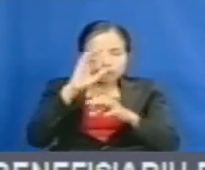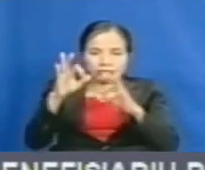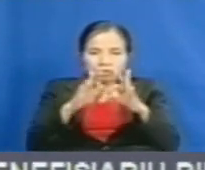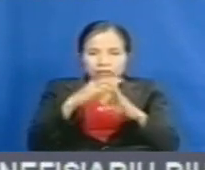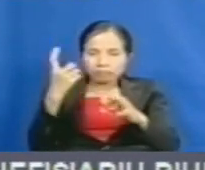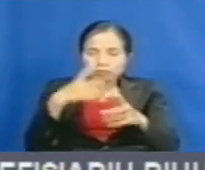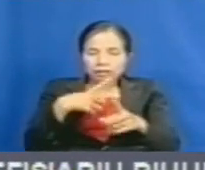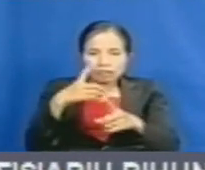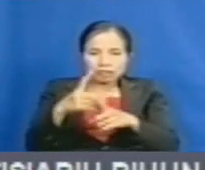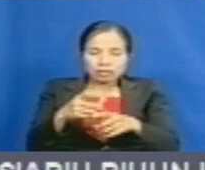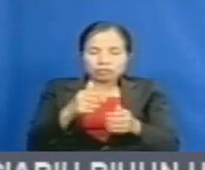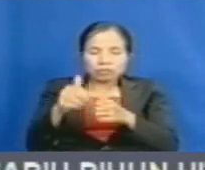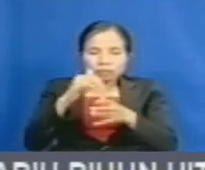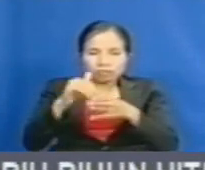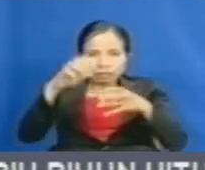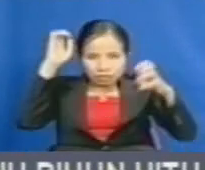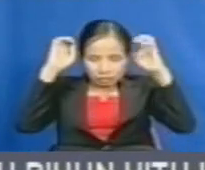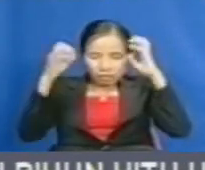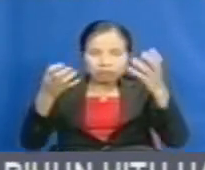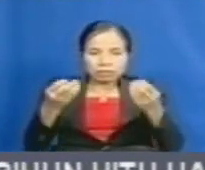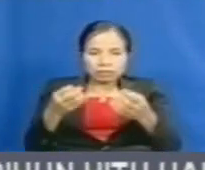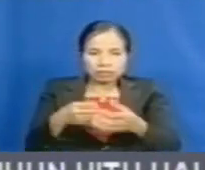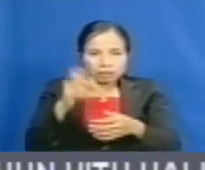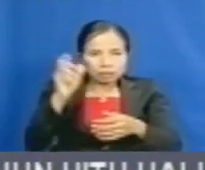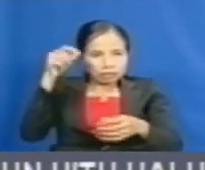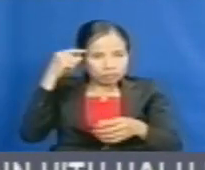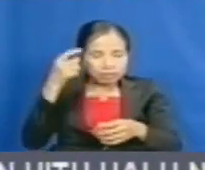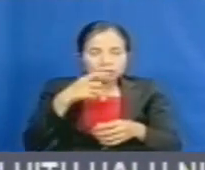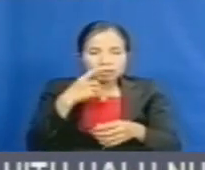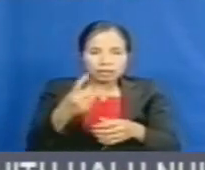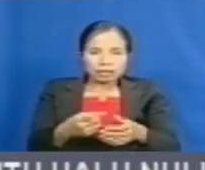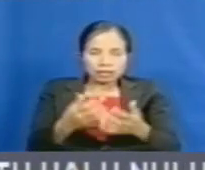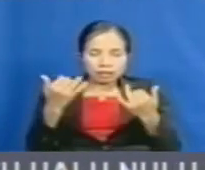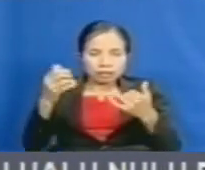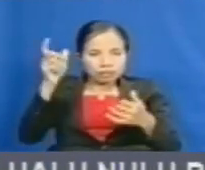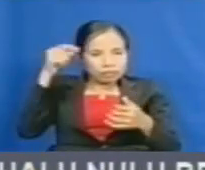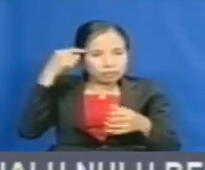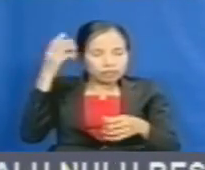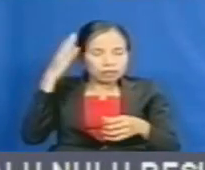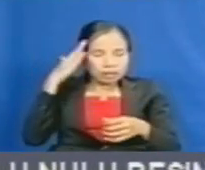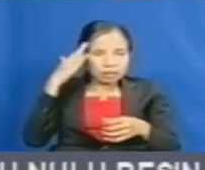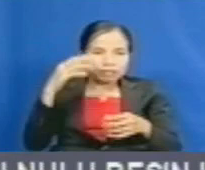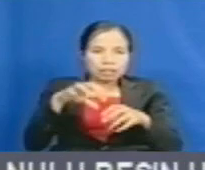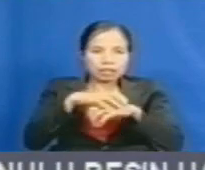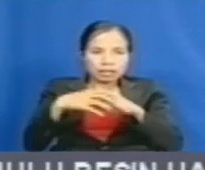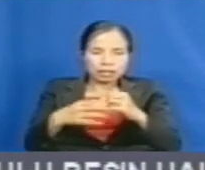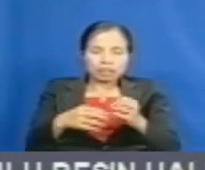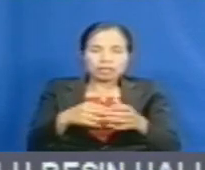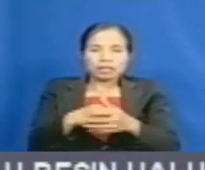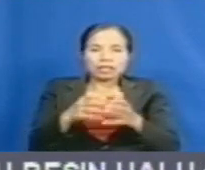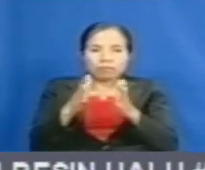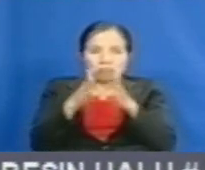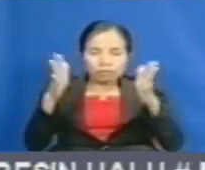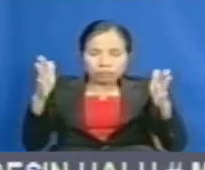direito, por ter formação, educação em ruim. Governante ne informa dadang ne governo identifica una rai hectares